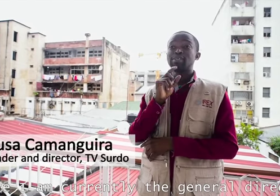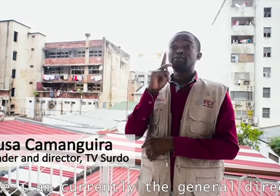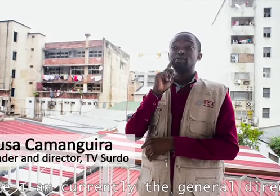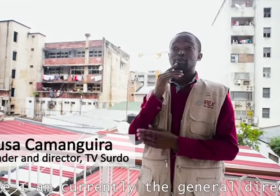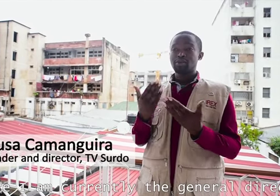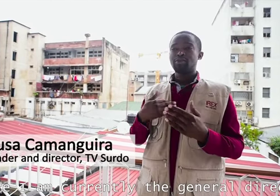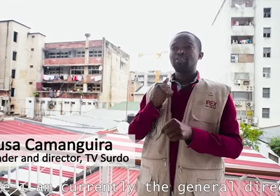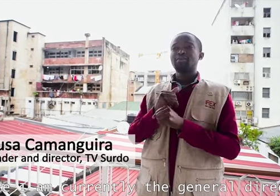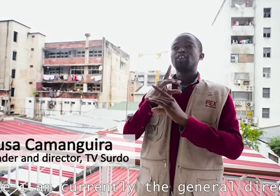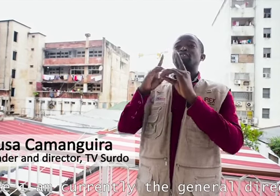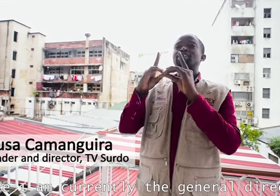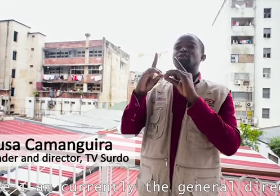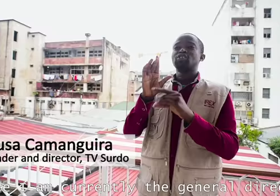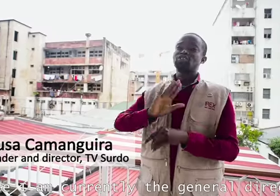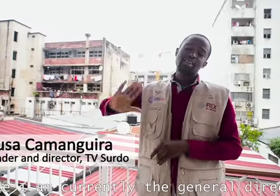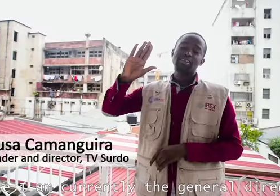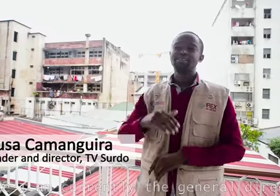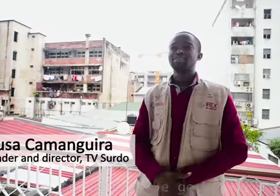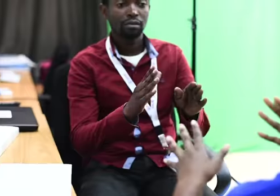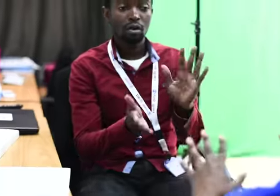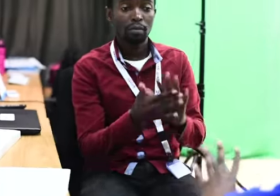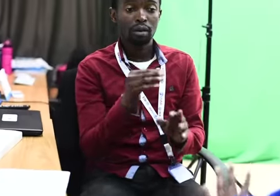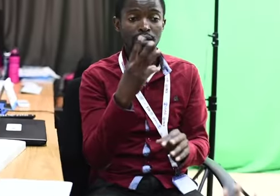onde atualmente sou o diretor-geral.